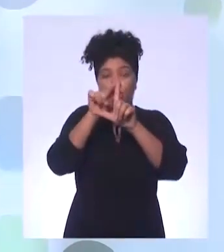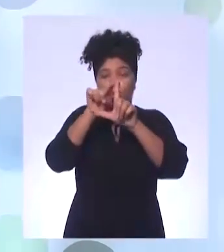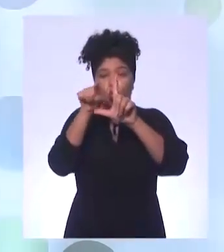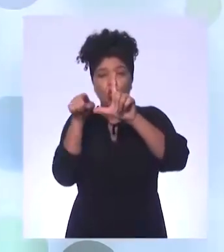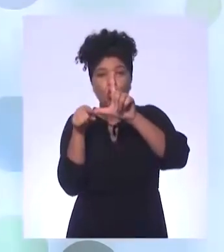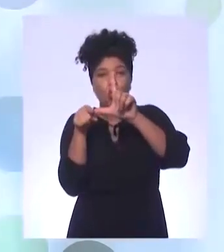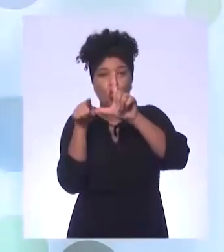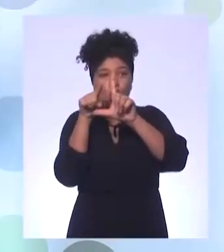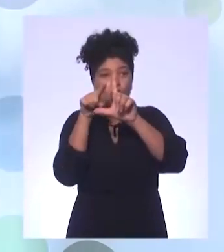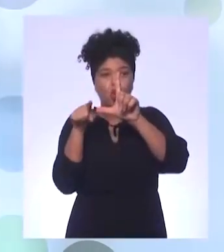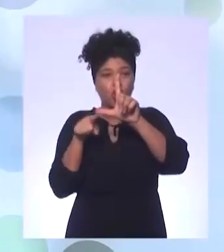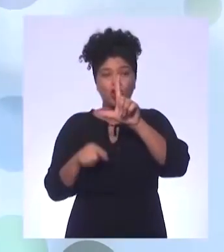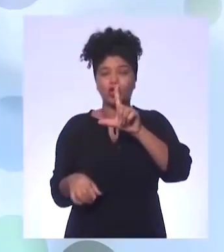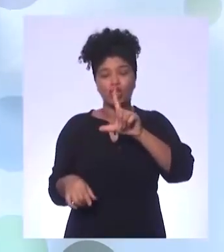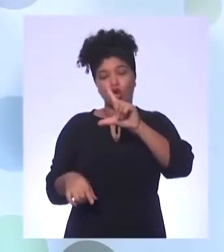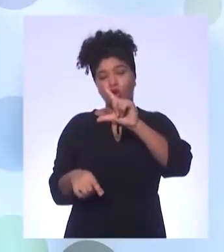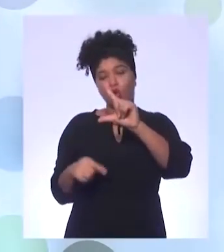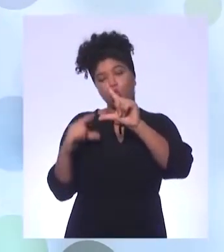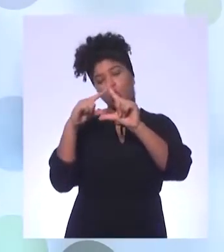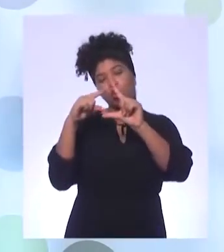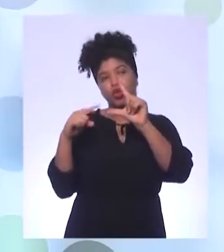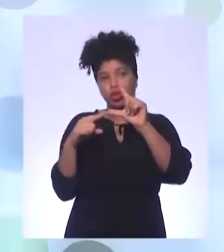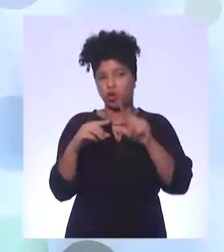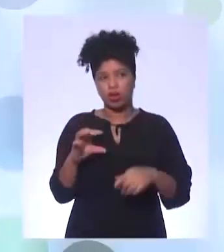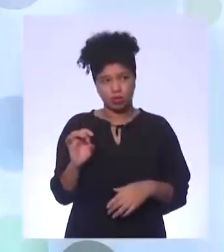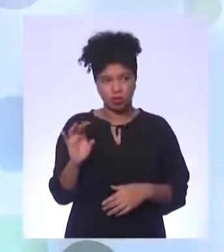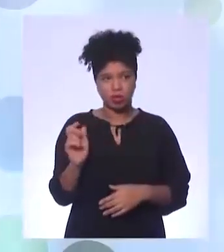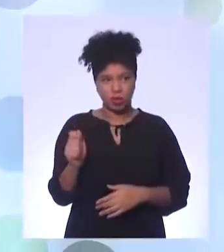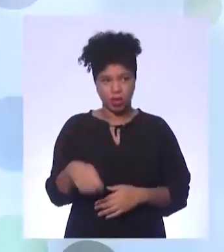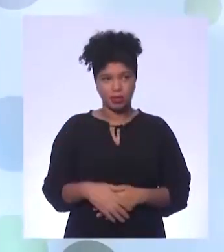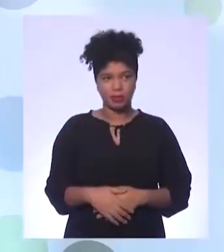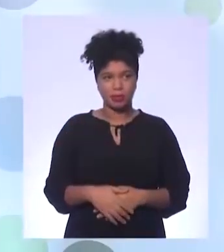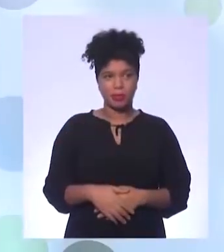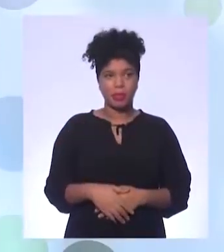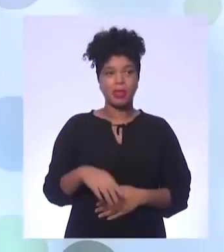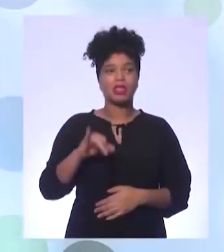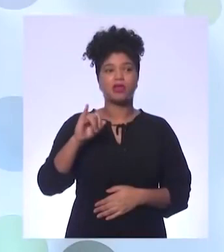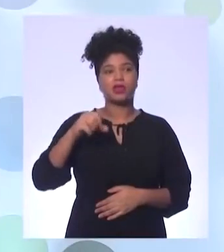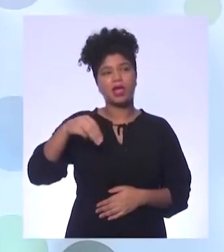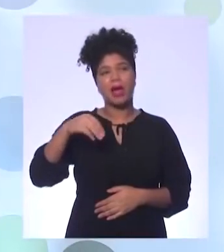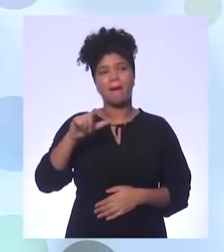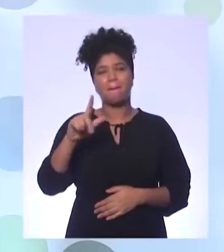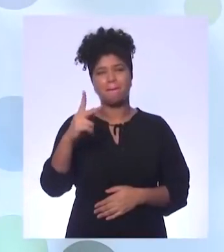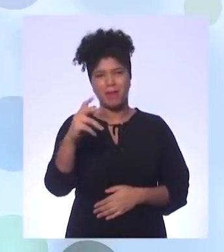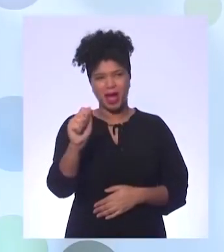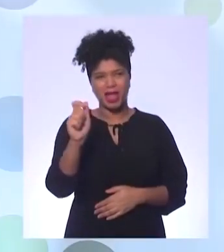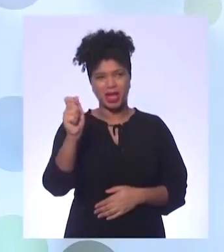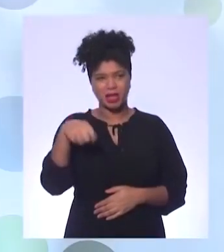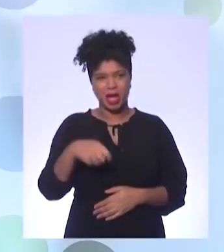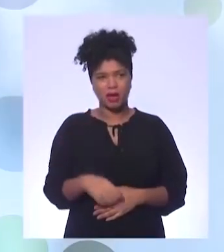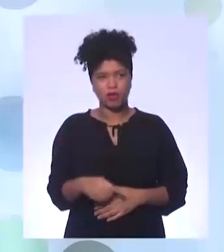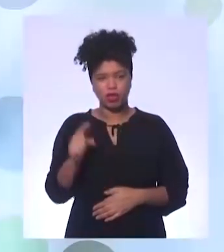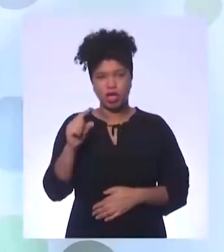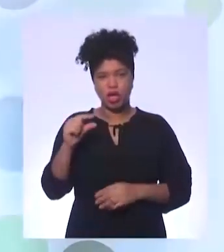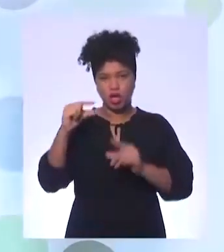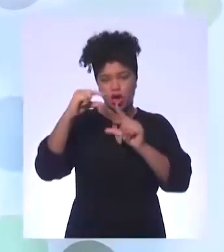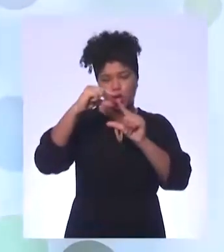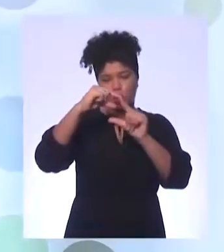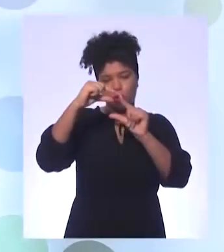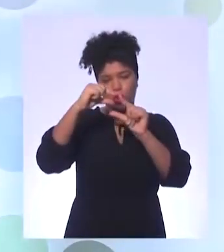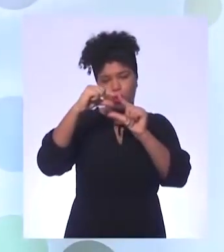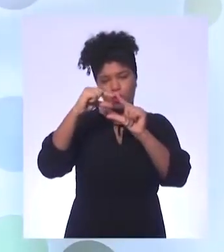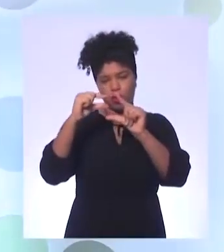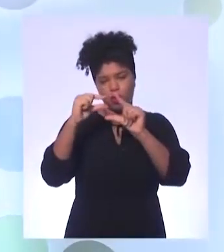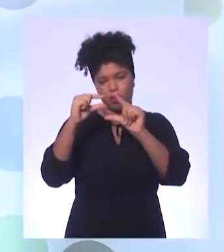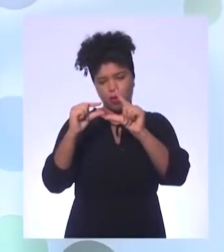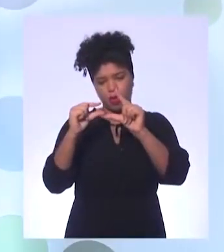você vai falar, como eu vou fazer? Se você já tiver a malha, fica mais fácil. Se você não tiver a malha, você vai pensando em tamanhos de uma unidade, tá bom? Você vai ver que ele vai